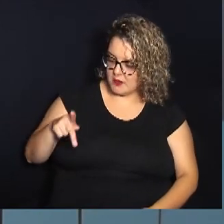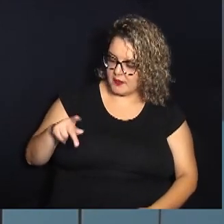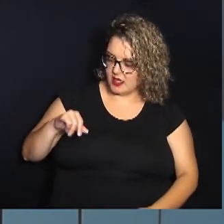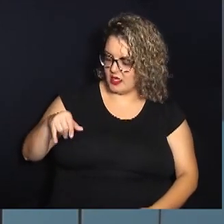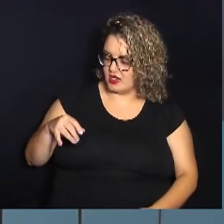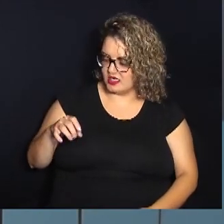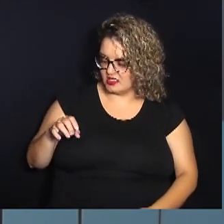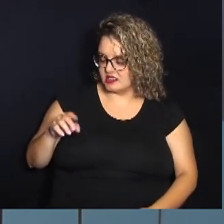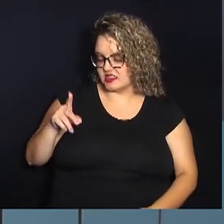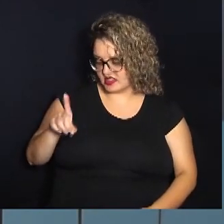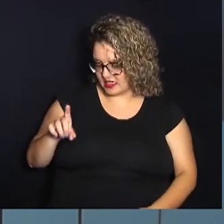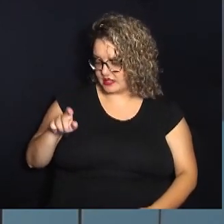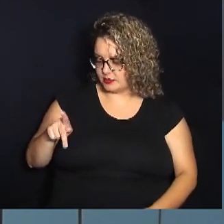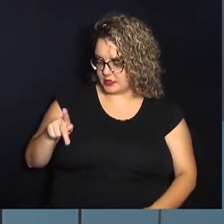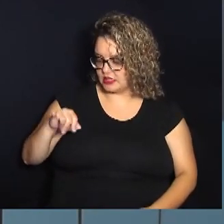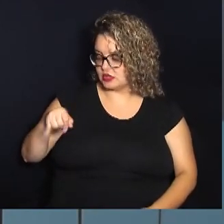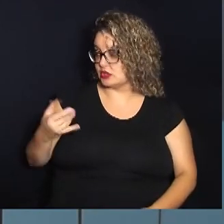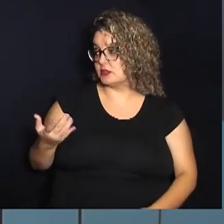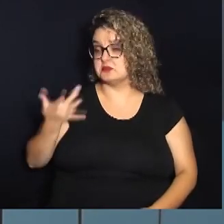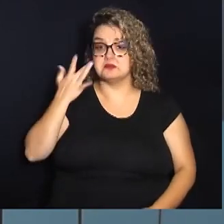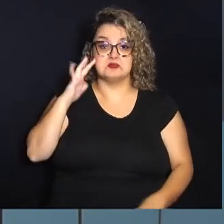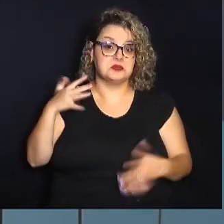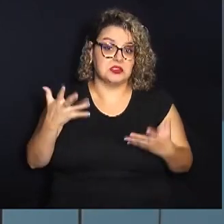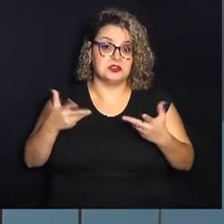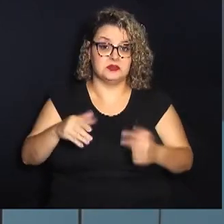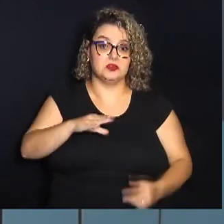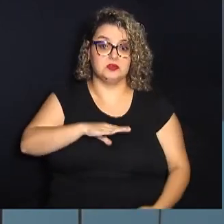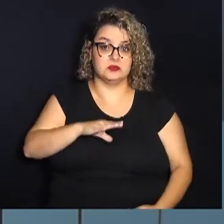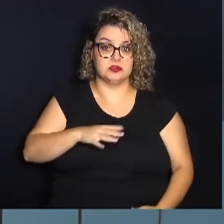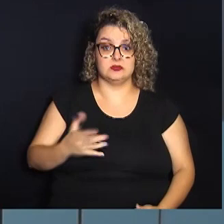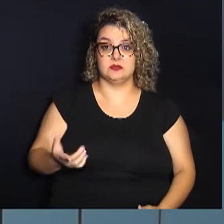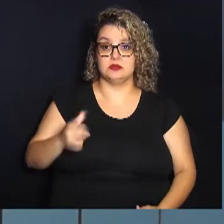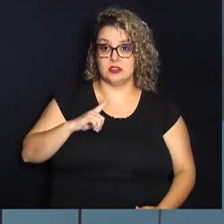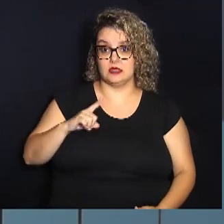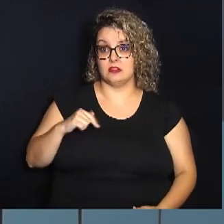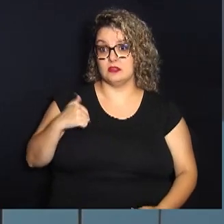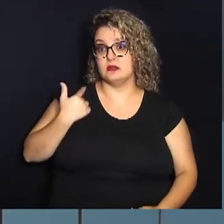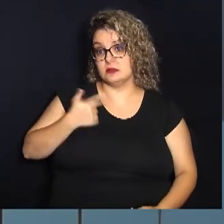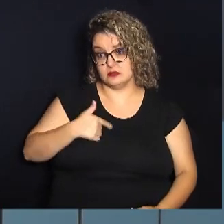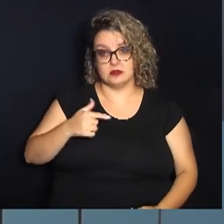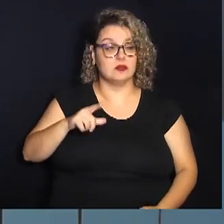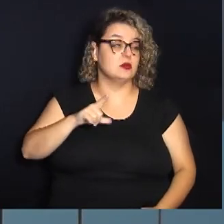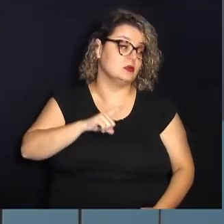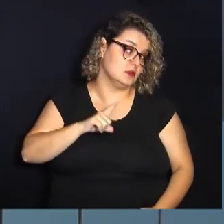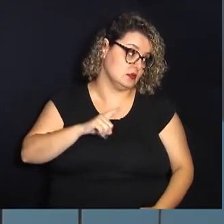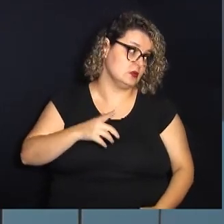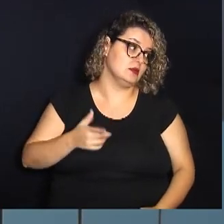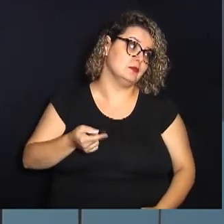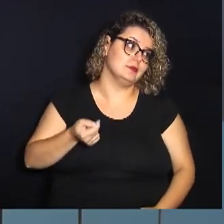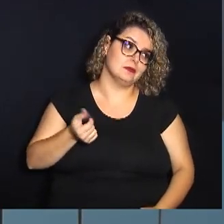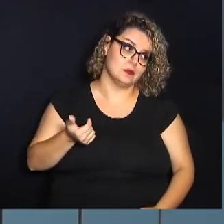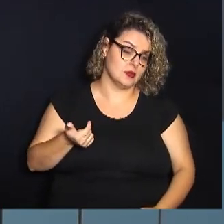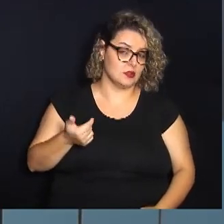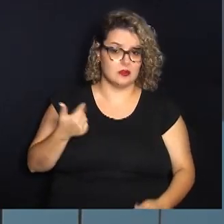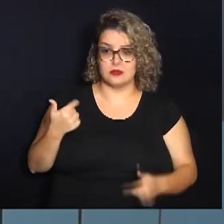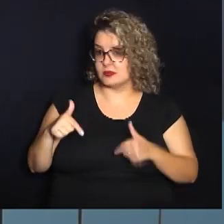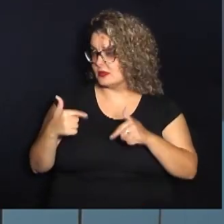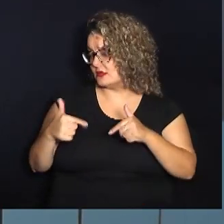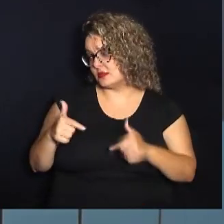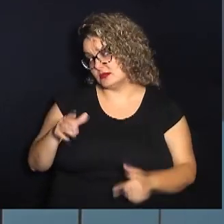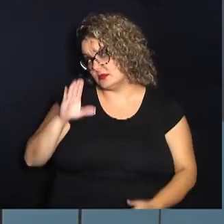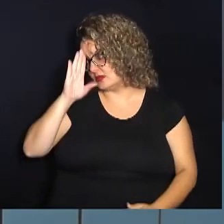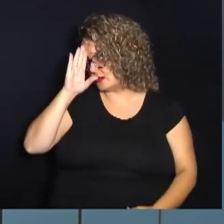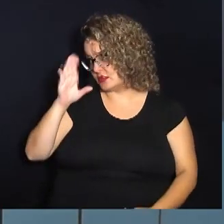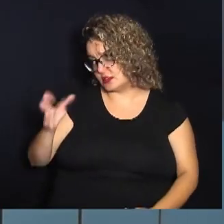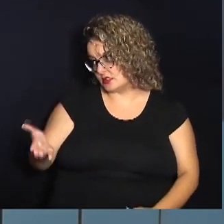Jardins. Não sei se todos os municípios têm, mas a gente tem aqui, e que hoje a gente conta com pouquíssimos trabalhadores direto,